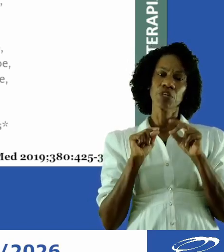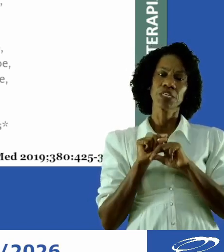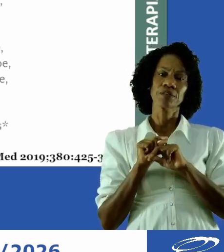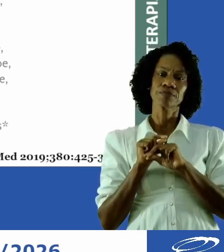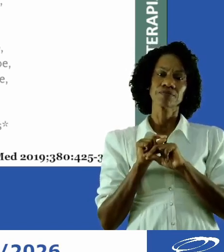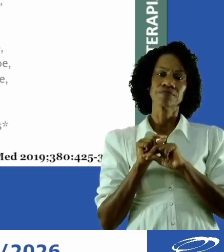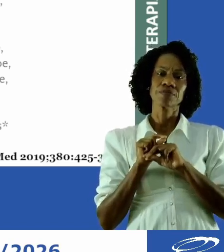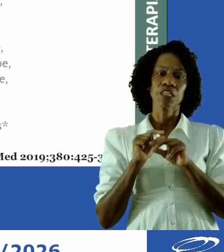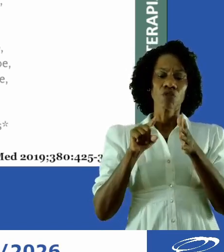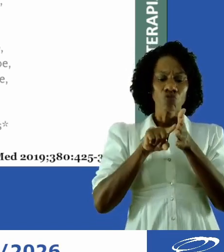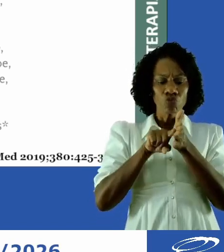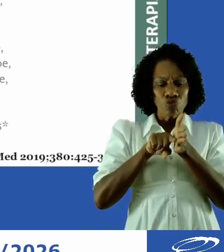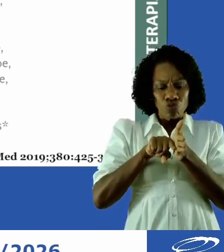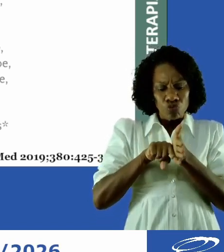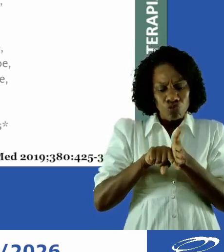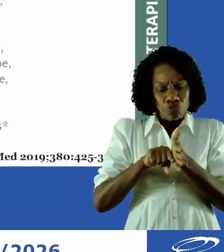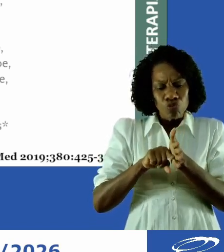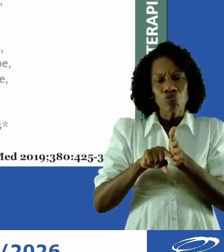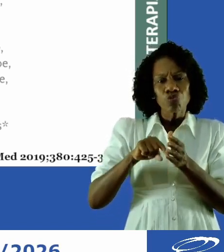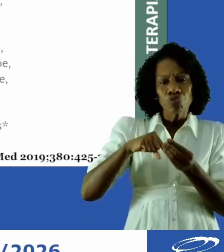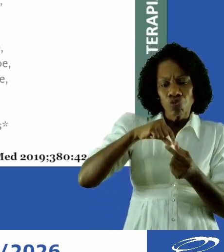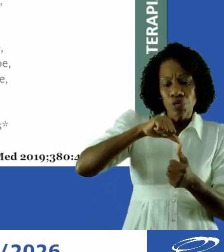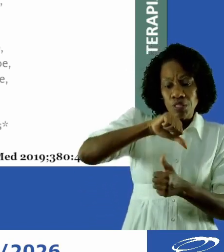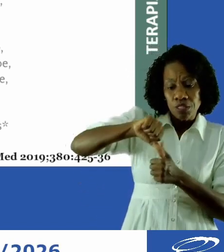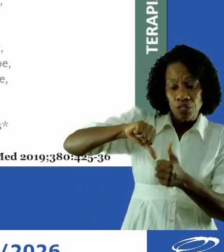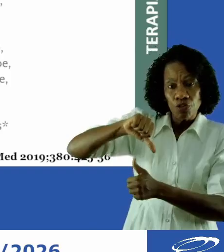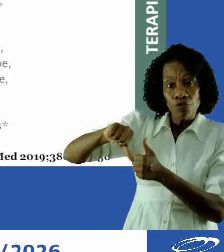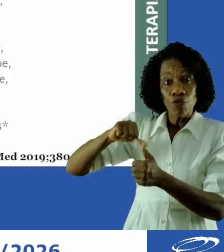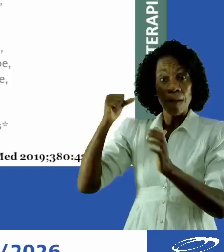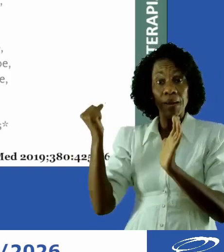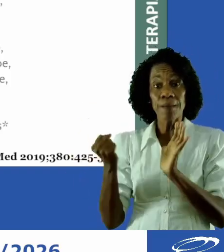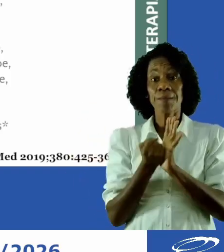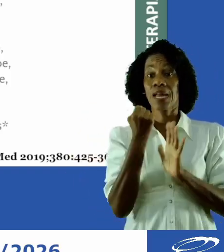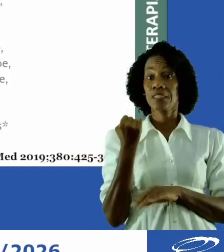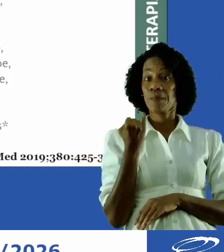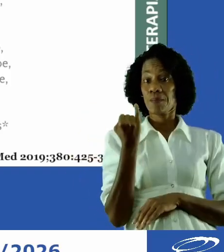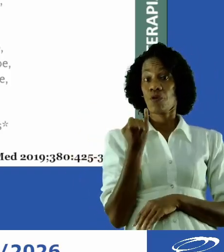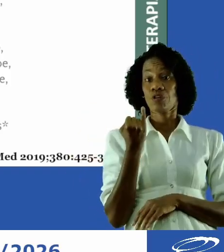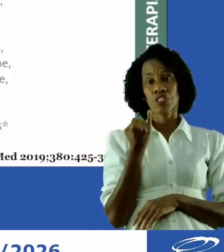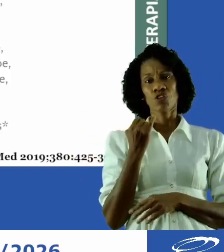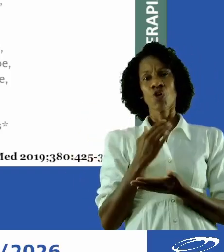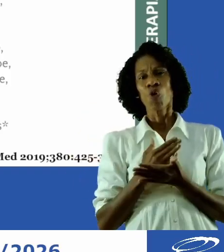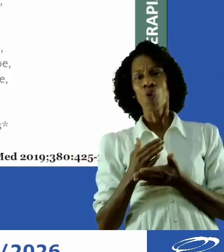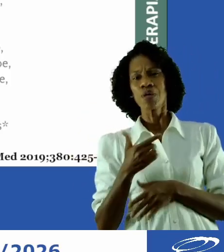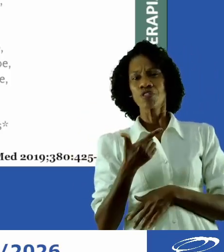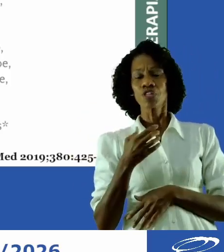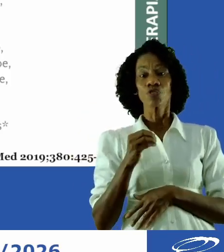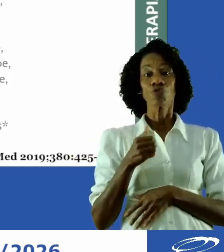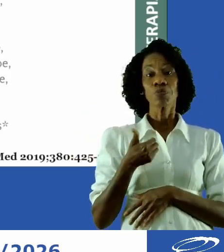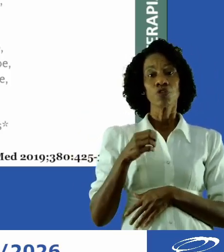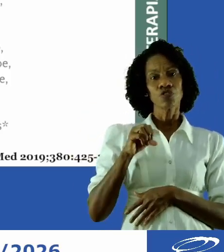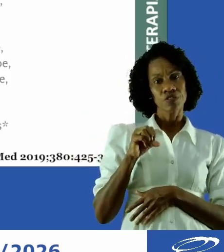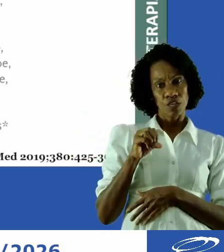por esse estudo que também é uma mudança, é um impacto extremamente importante. Ele é recente, de 2019, foi publicado no New England,